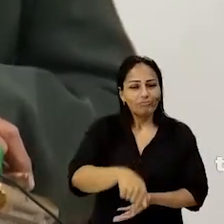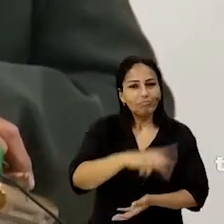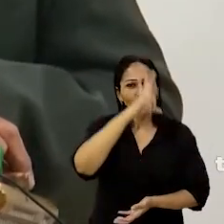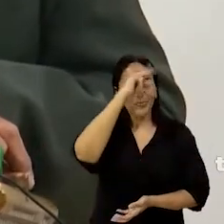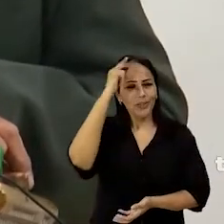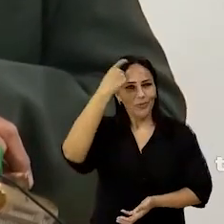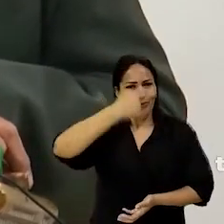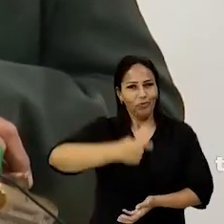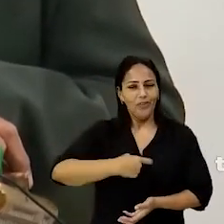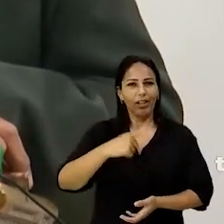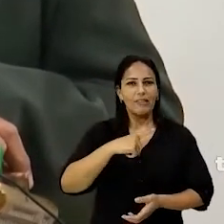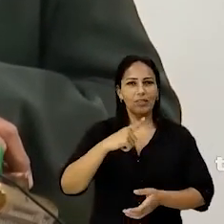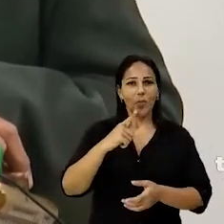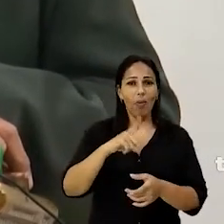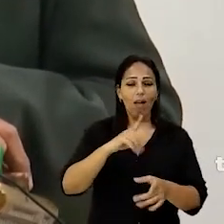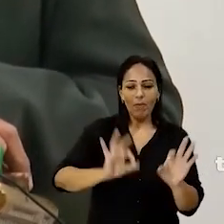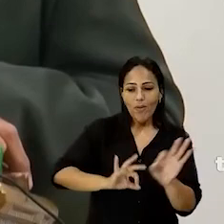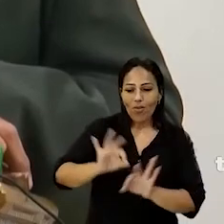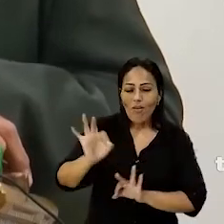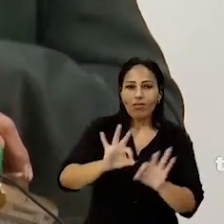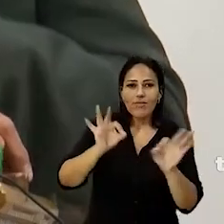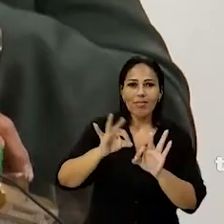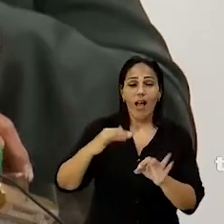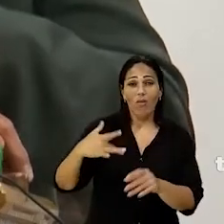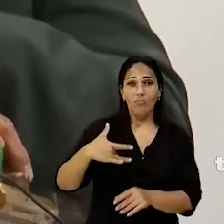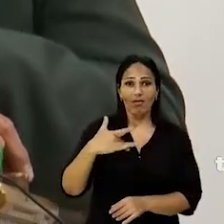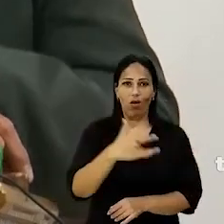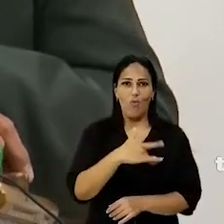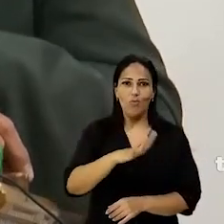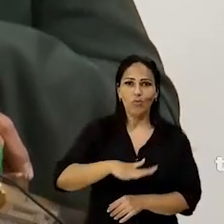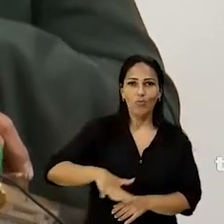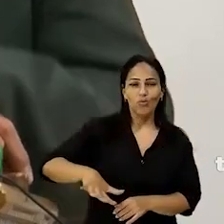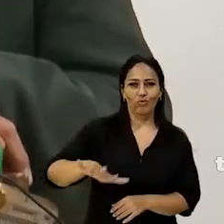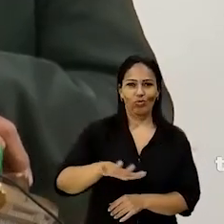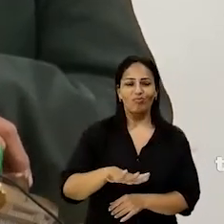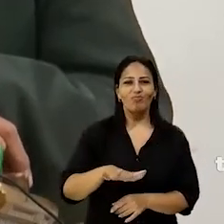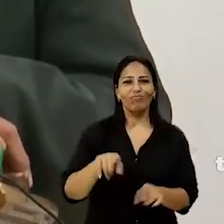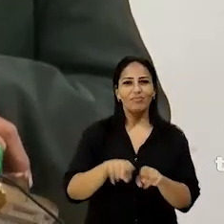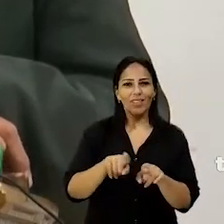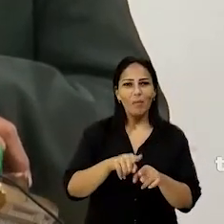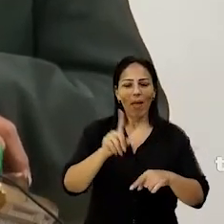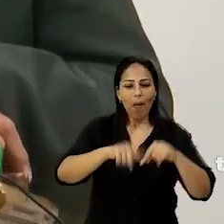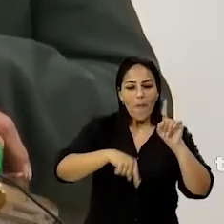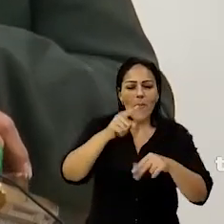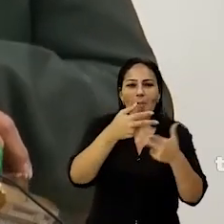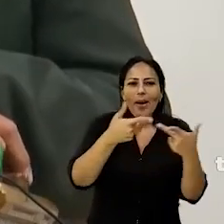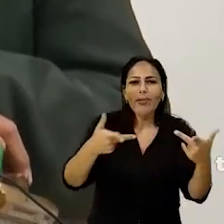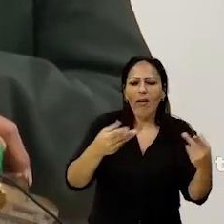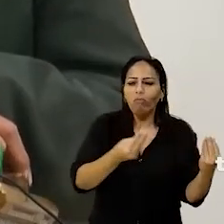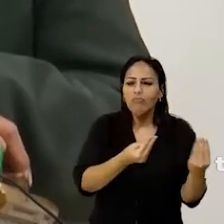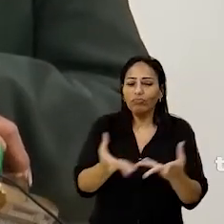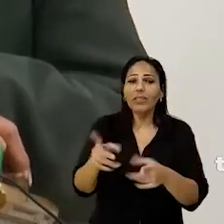para recuperar os postos de saúde e equipar os postos e